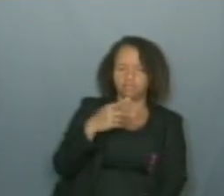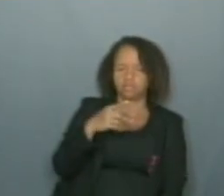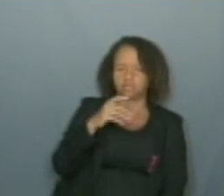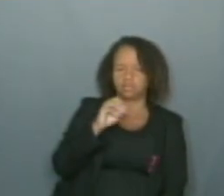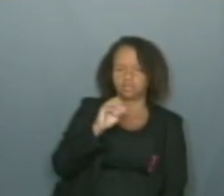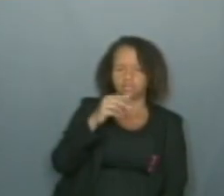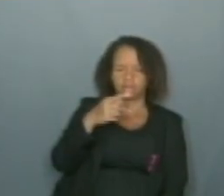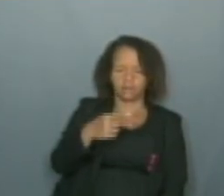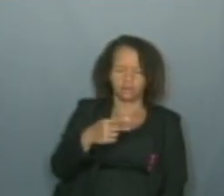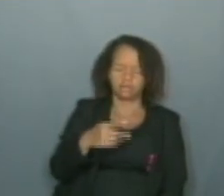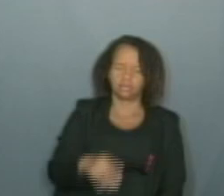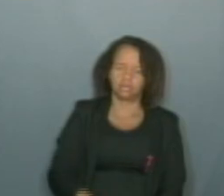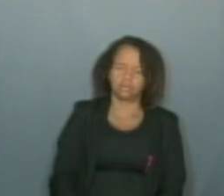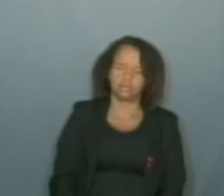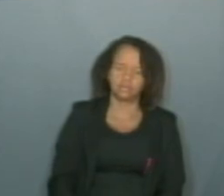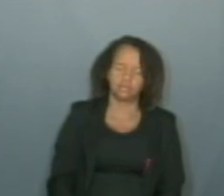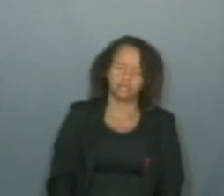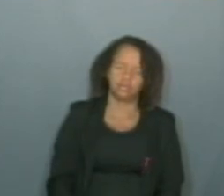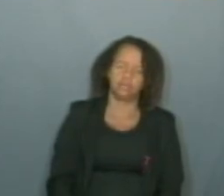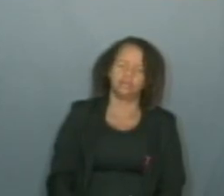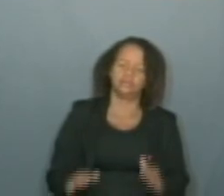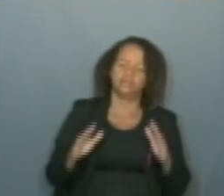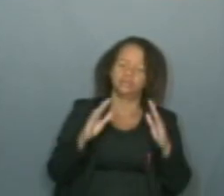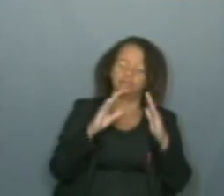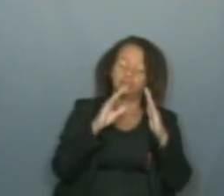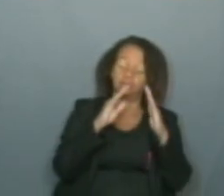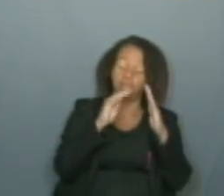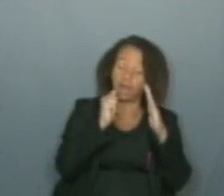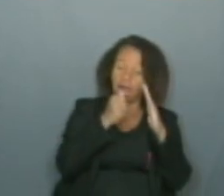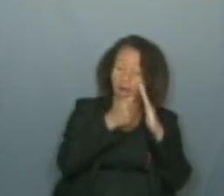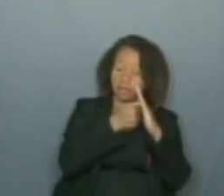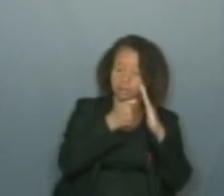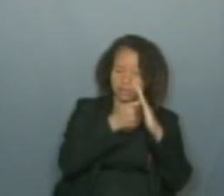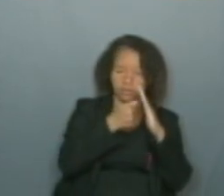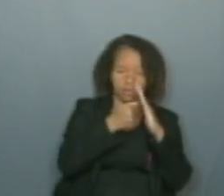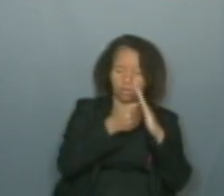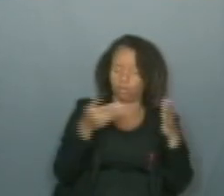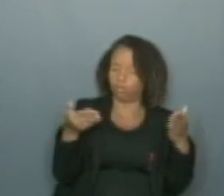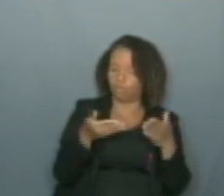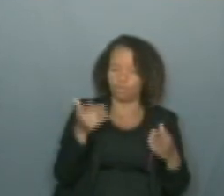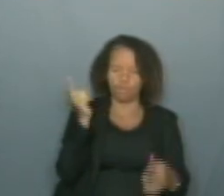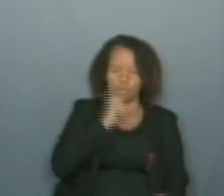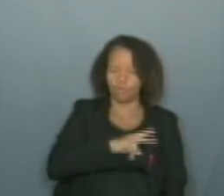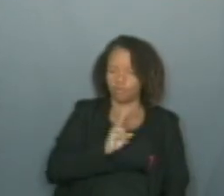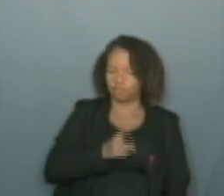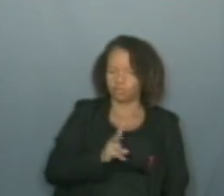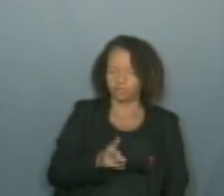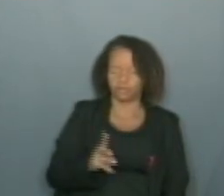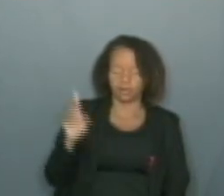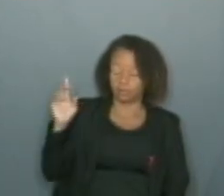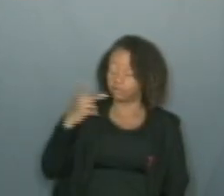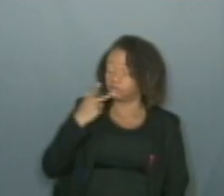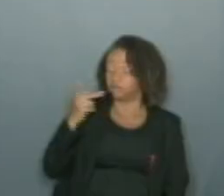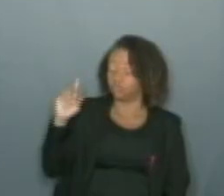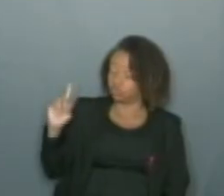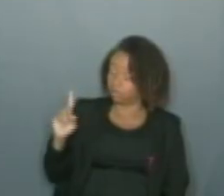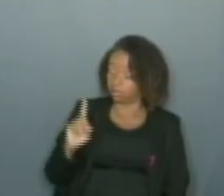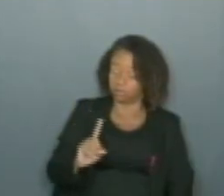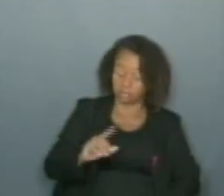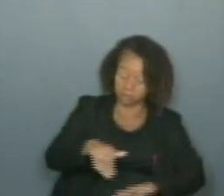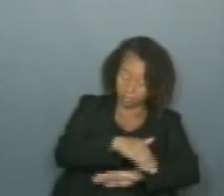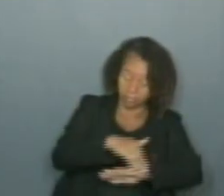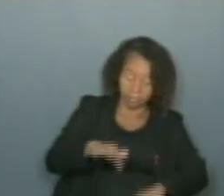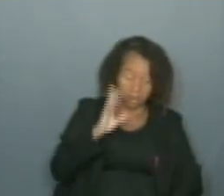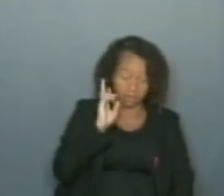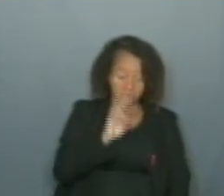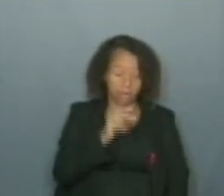não funciona, os abrigos hoje não funcionam. Eu estou falando de chegar nas ruas e ver